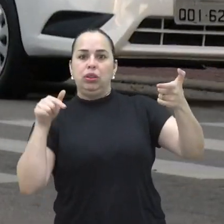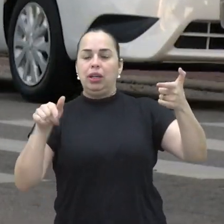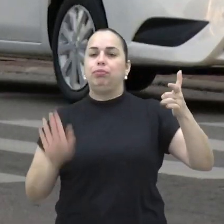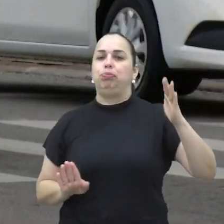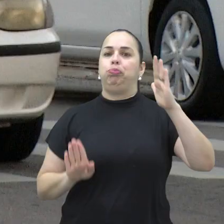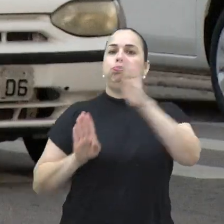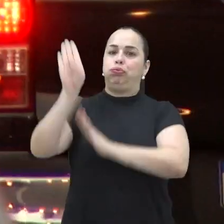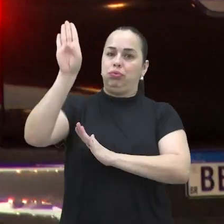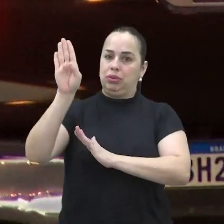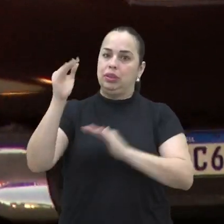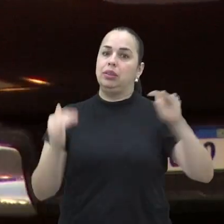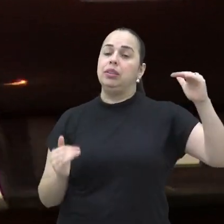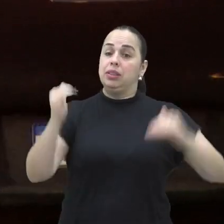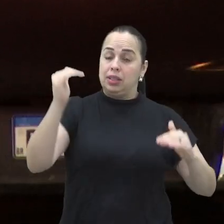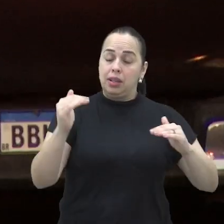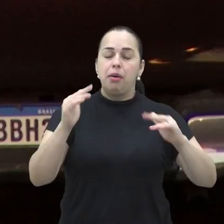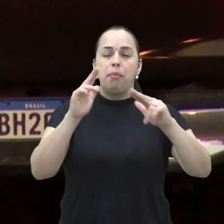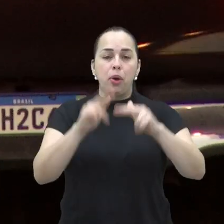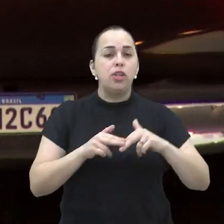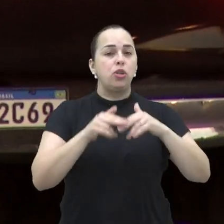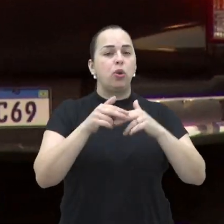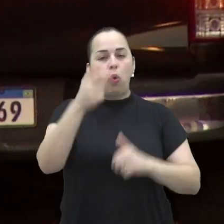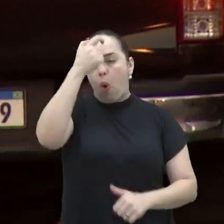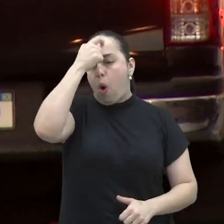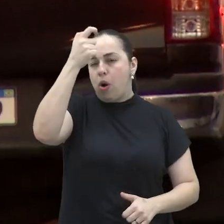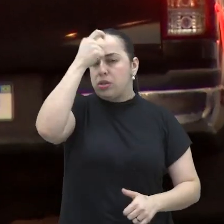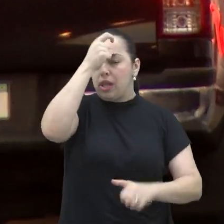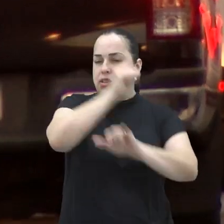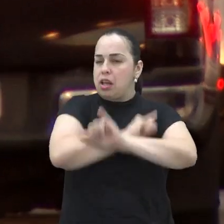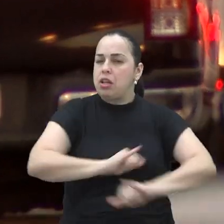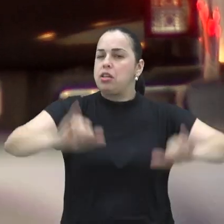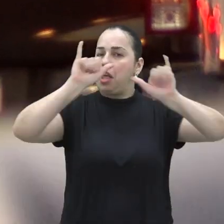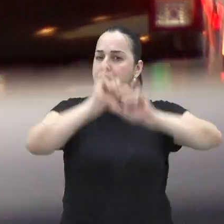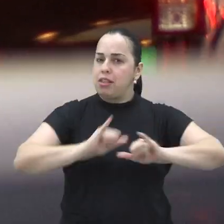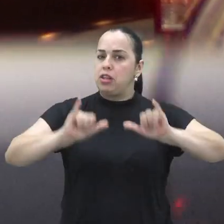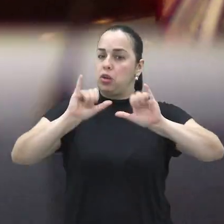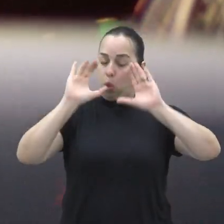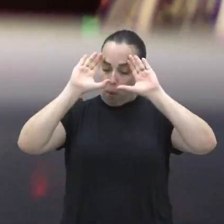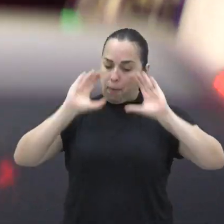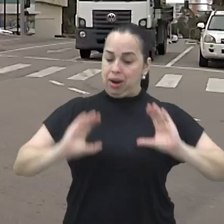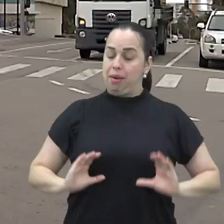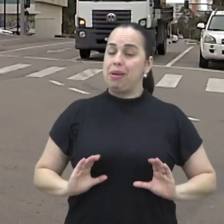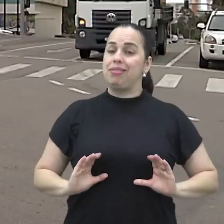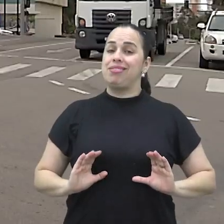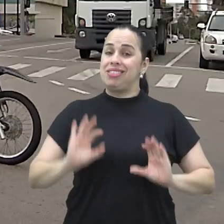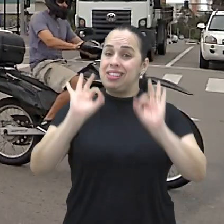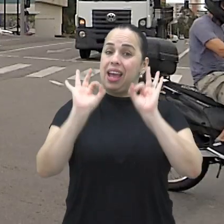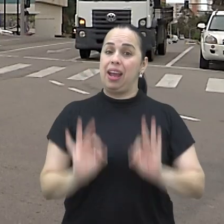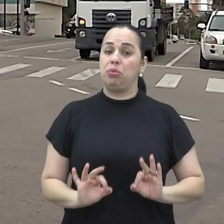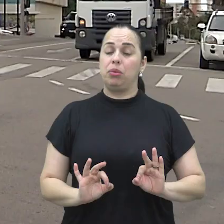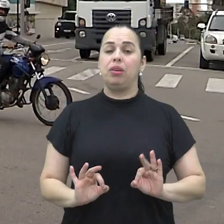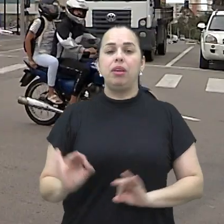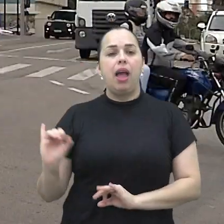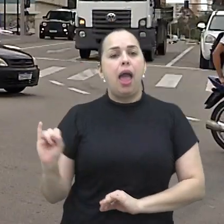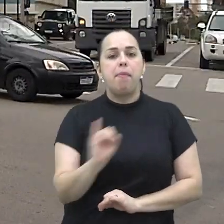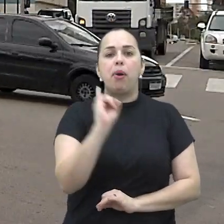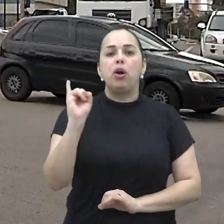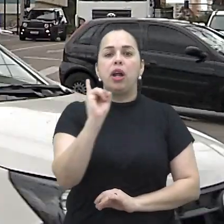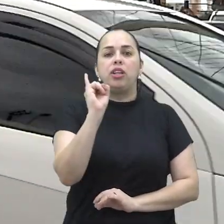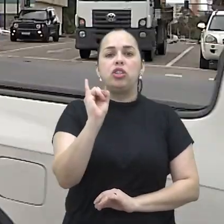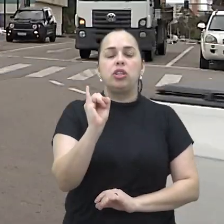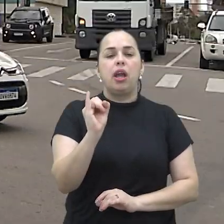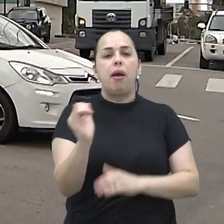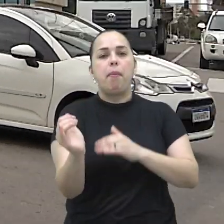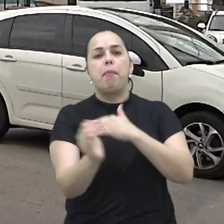para a mudança. Conscientizar a população sobre comportamentos seguros ao dirigir é uma importante solução para